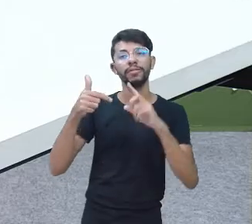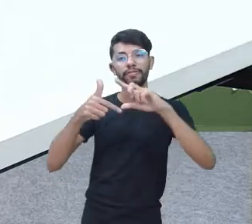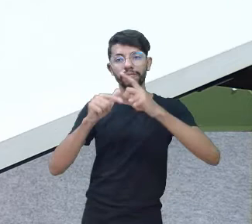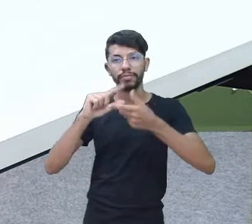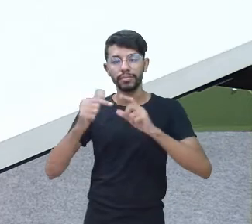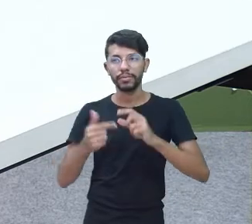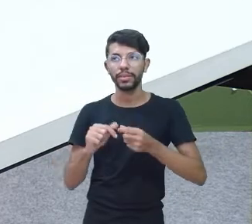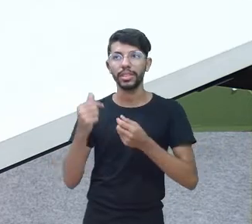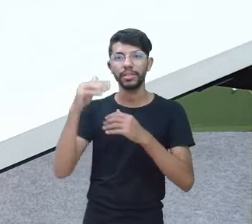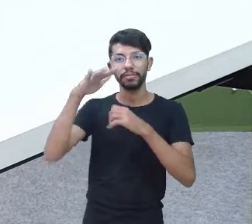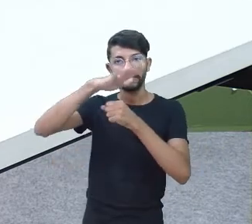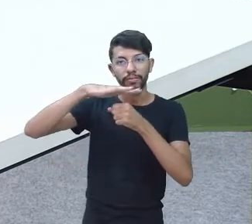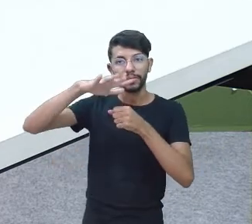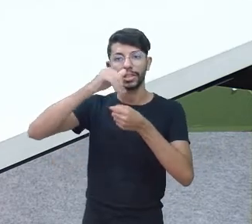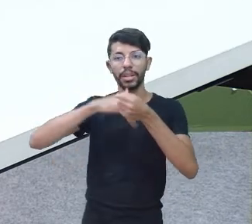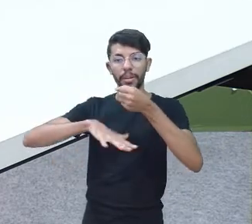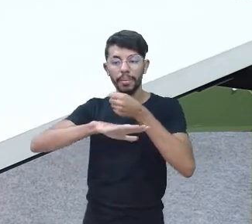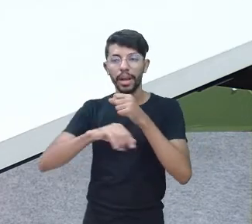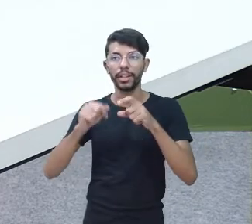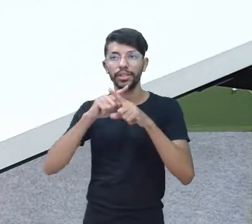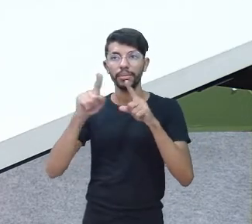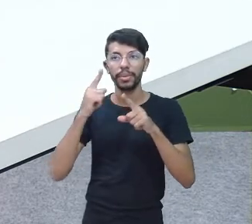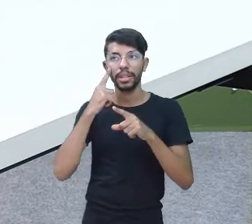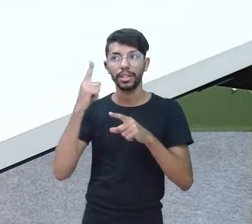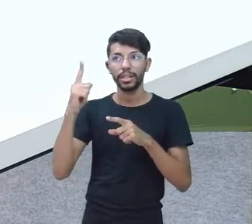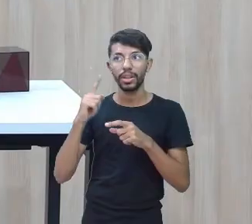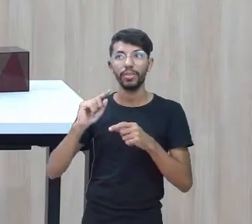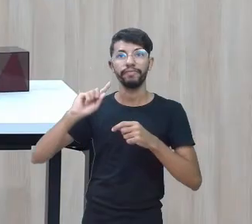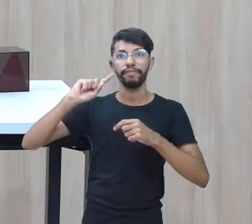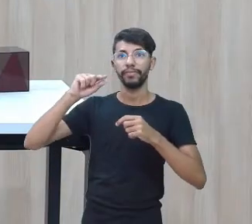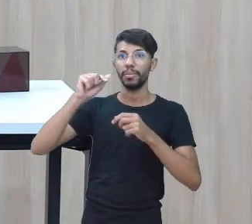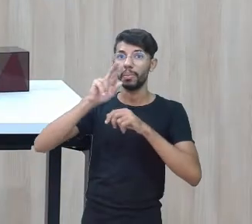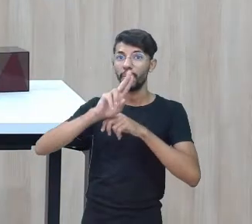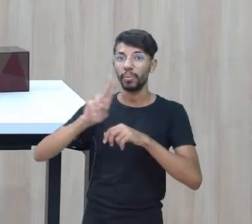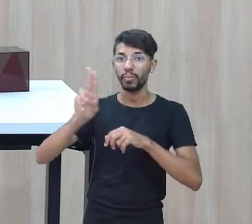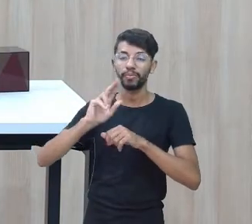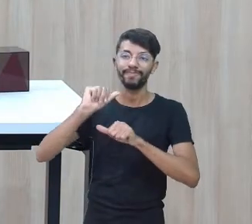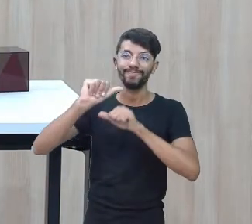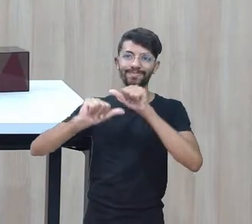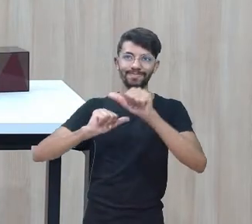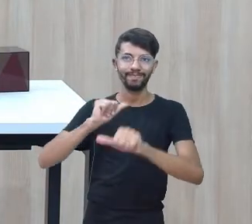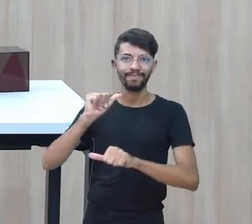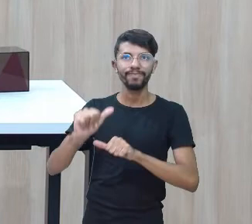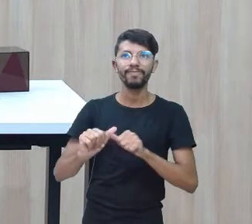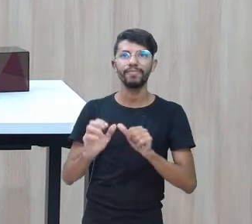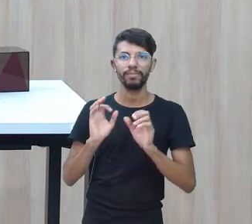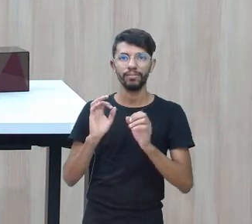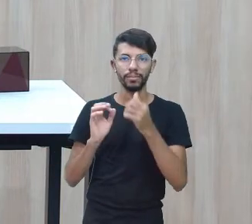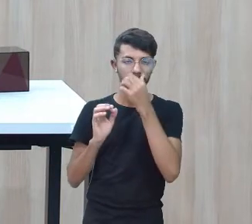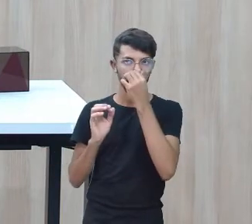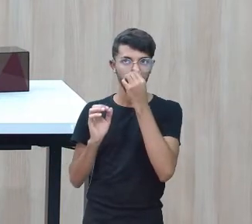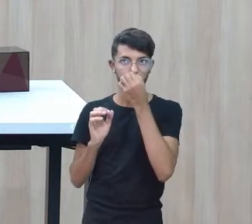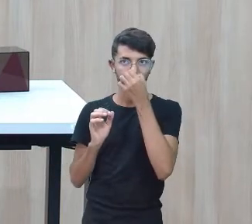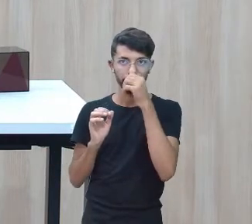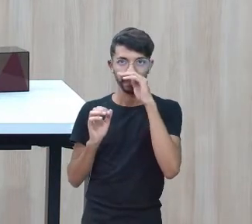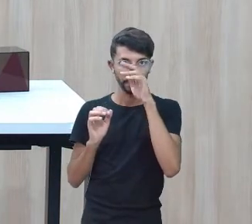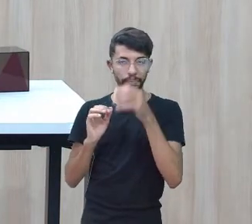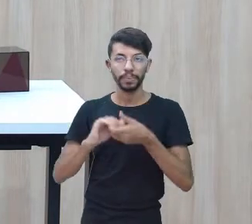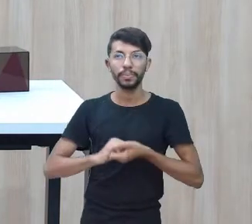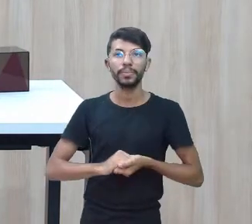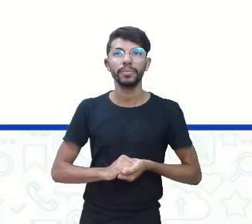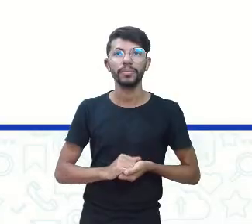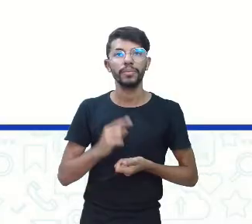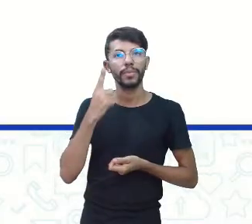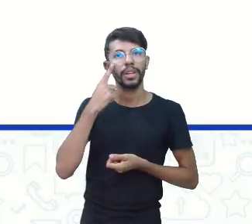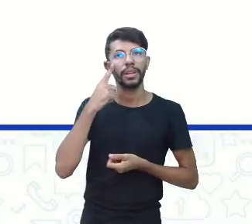vão ser paralelogramos. Anota esse nome aí para a gente falar dele depois, tá certo? Olha que legal que eu trouxe para